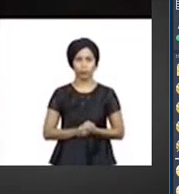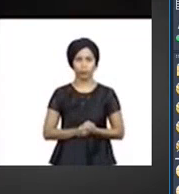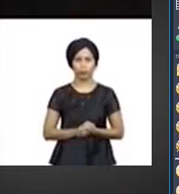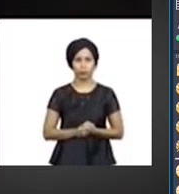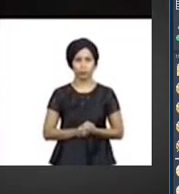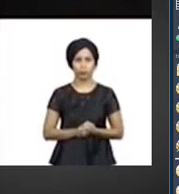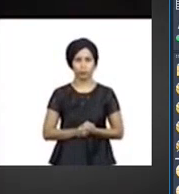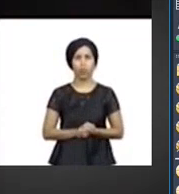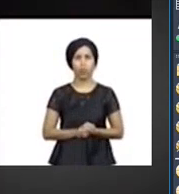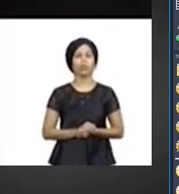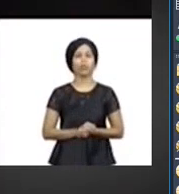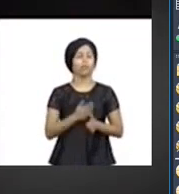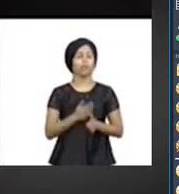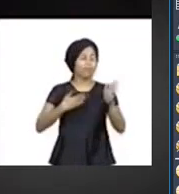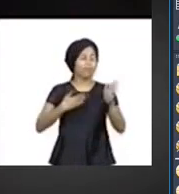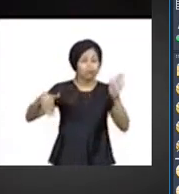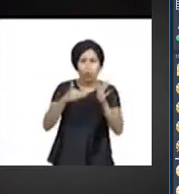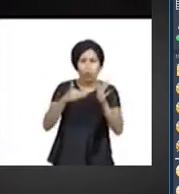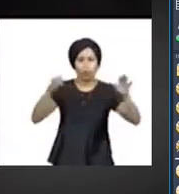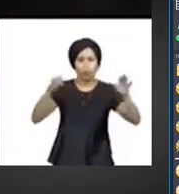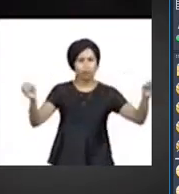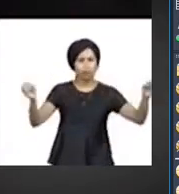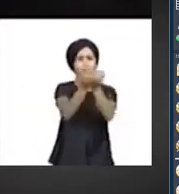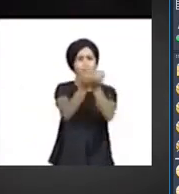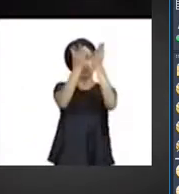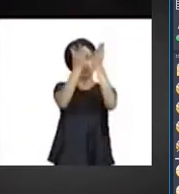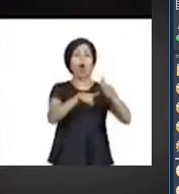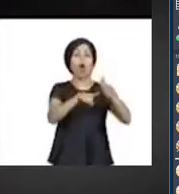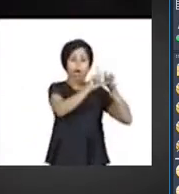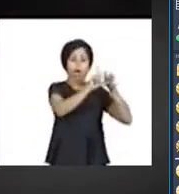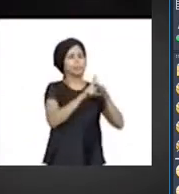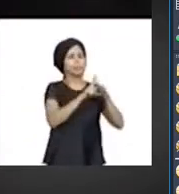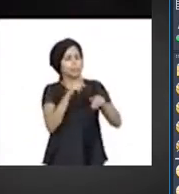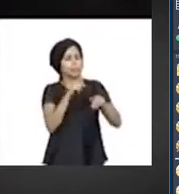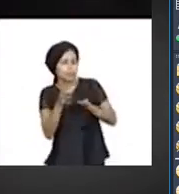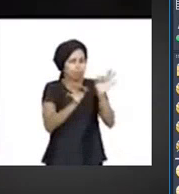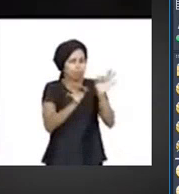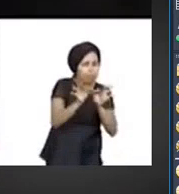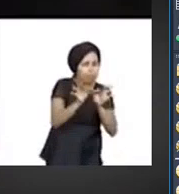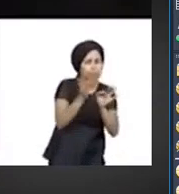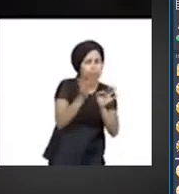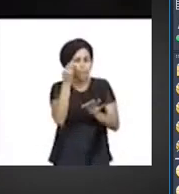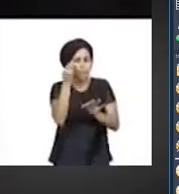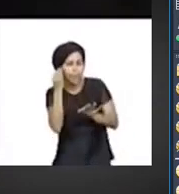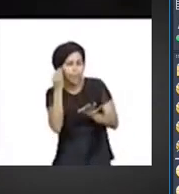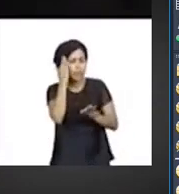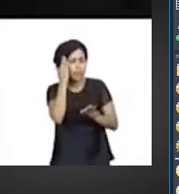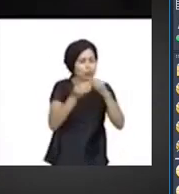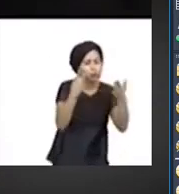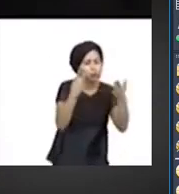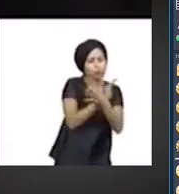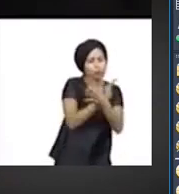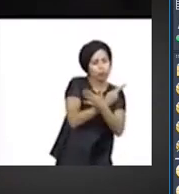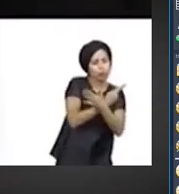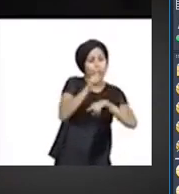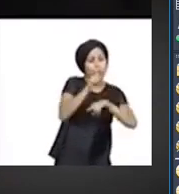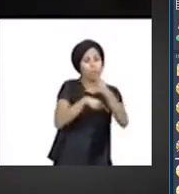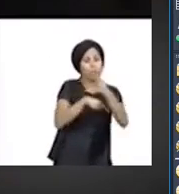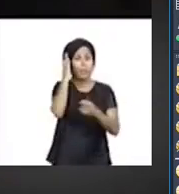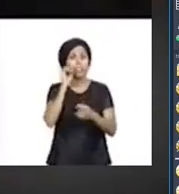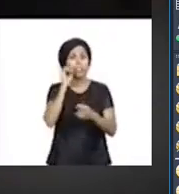Toda detonação deve ser planejada para se obter um resultado sem incidentes, como detonação acidental ou falhas. O Carlos